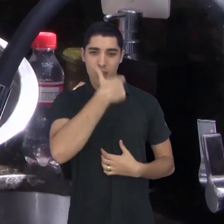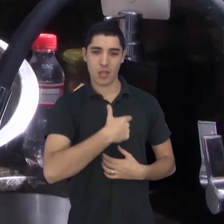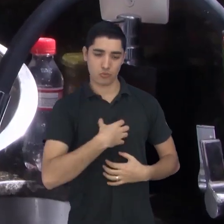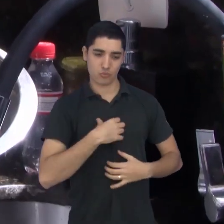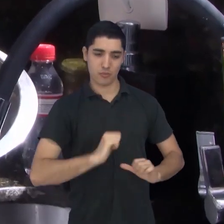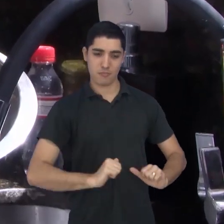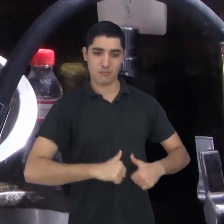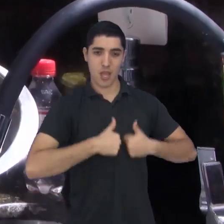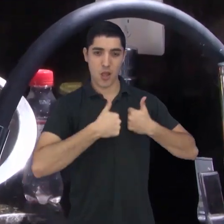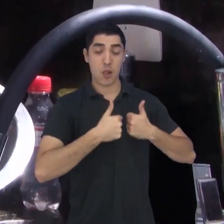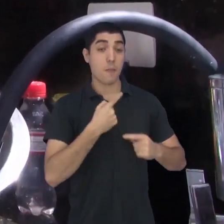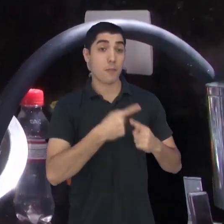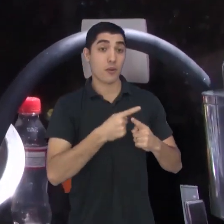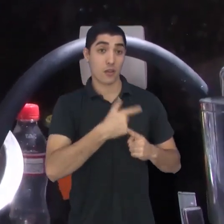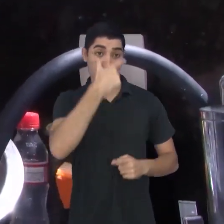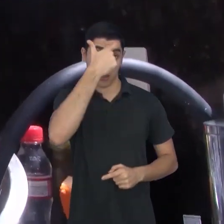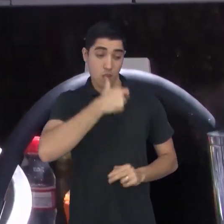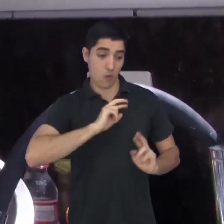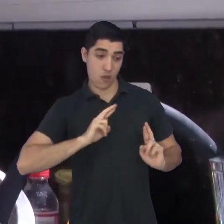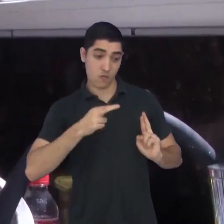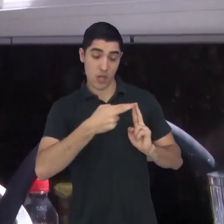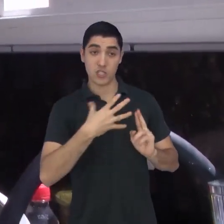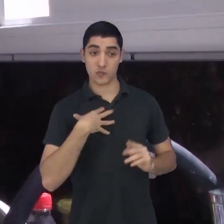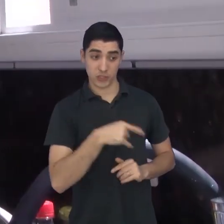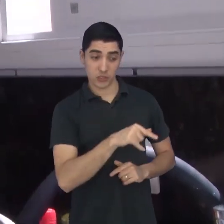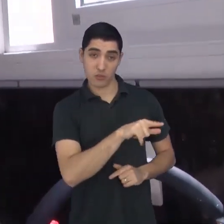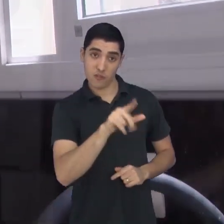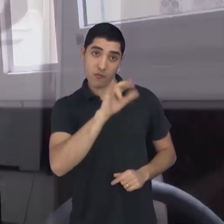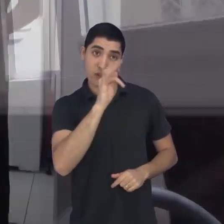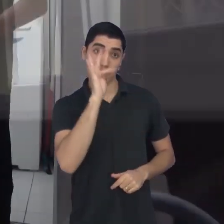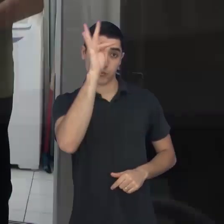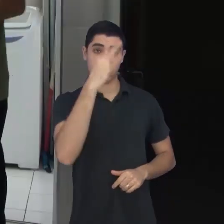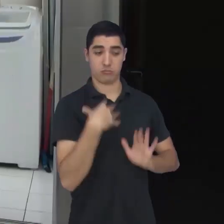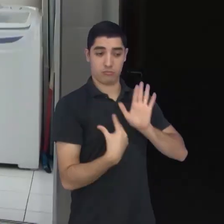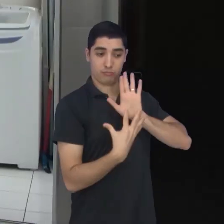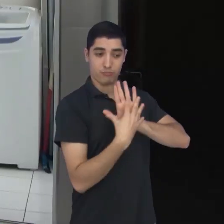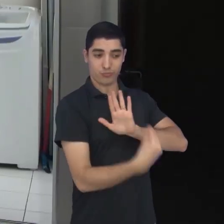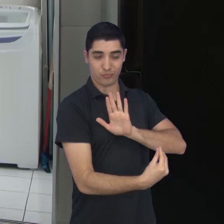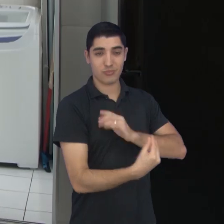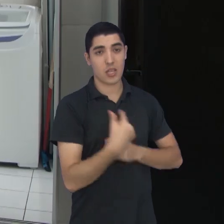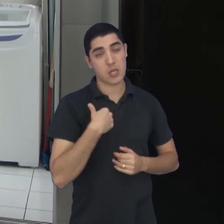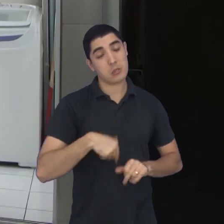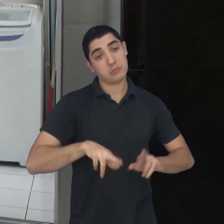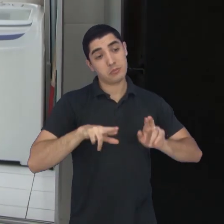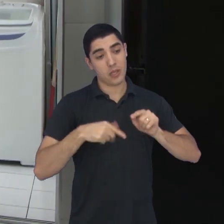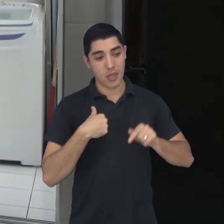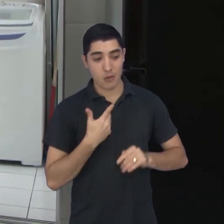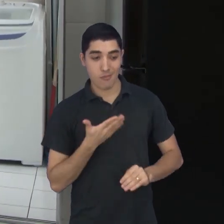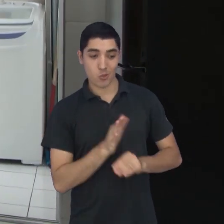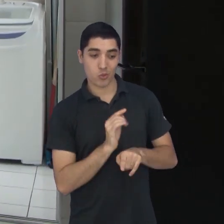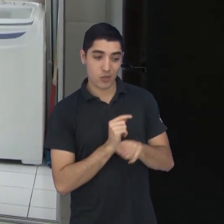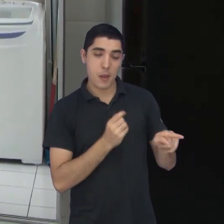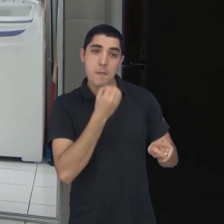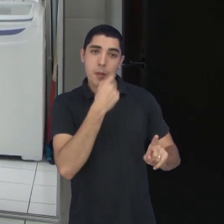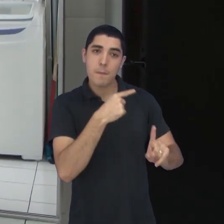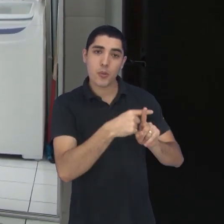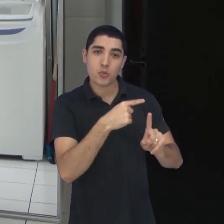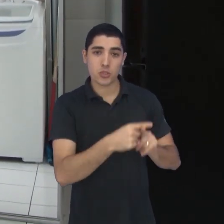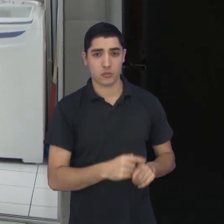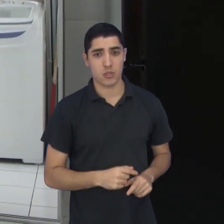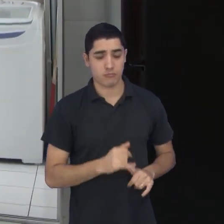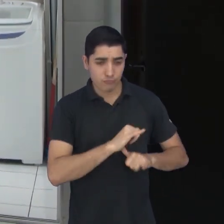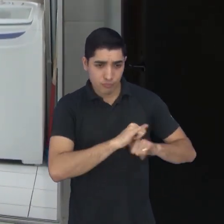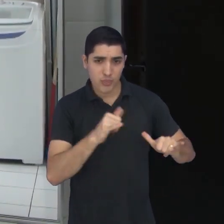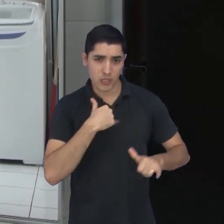por ser referência para os nossos filhos, eu prefiro ser uma boa referência. Então, é isso que eu levo para eles, o legado de falar assim, pode cansar, vai. Eu sei